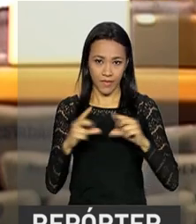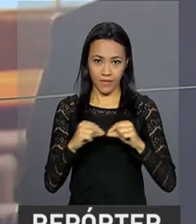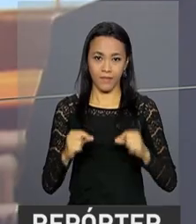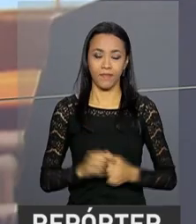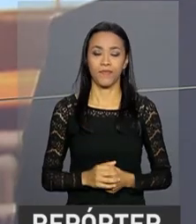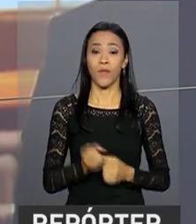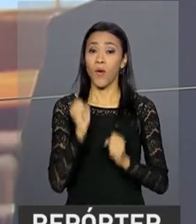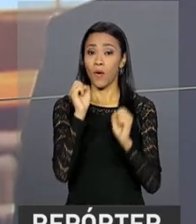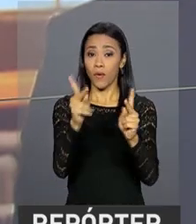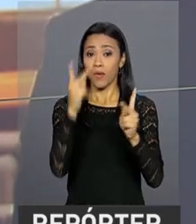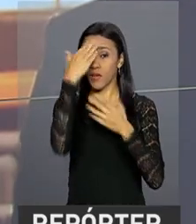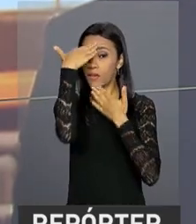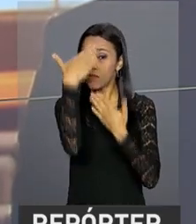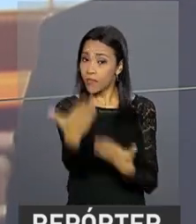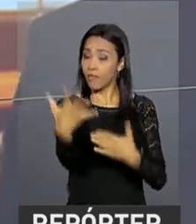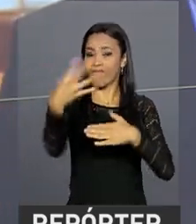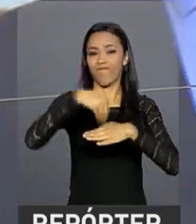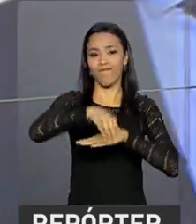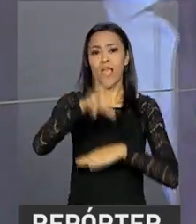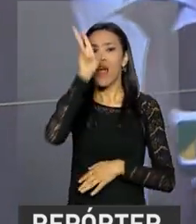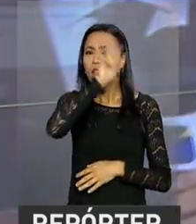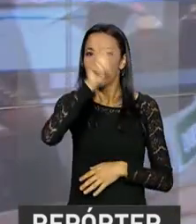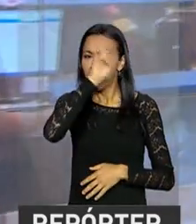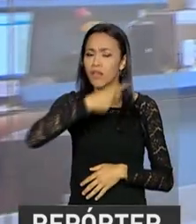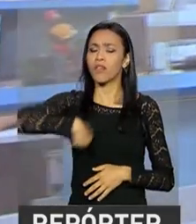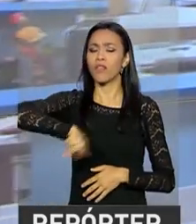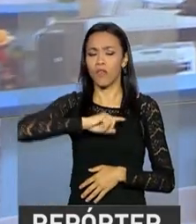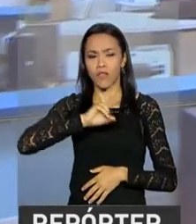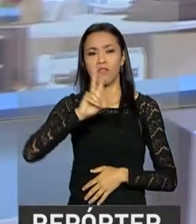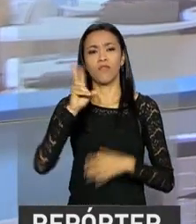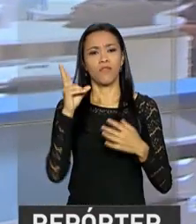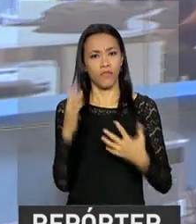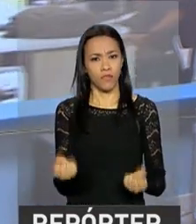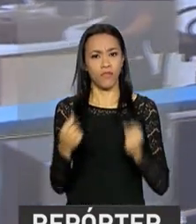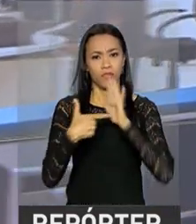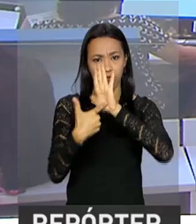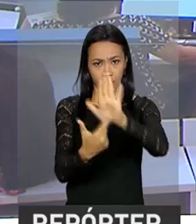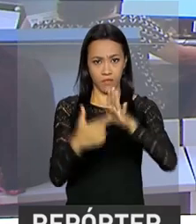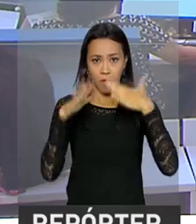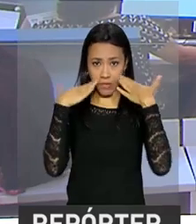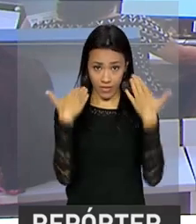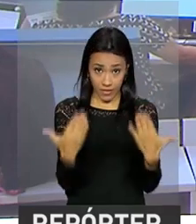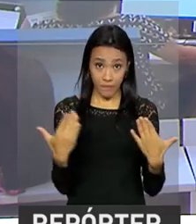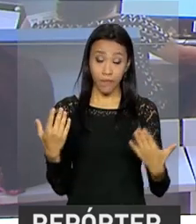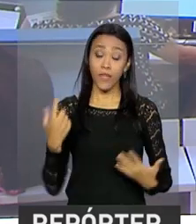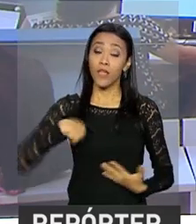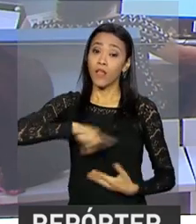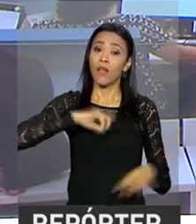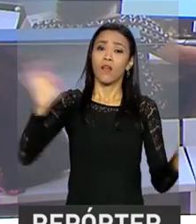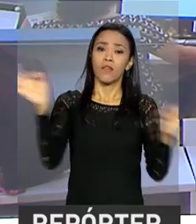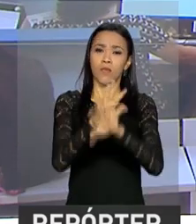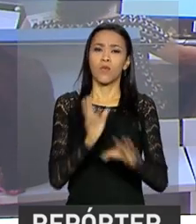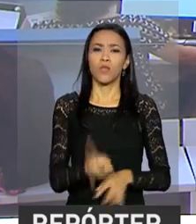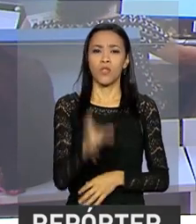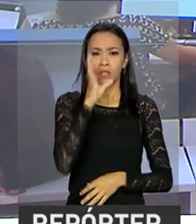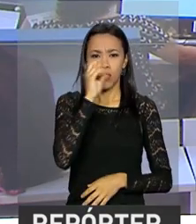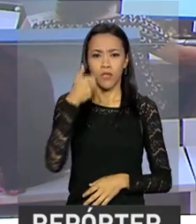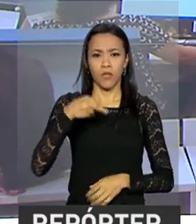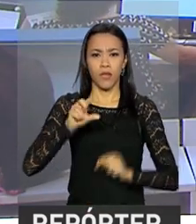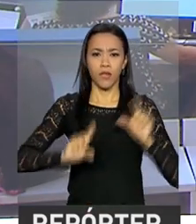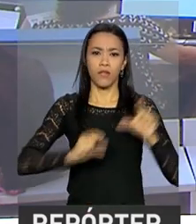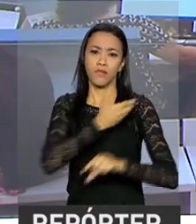Tá ok Zé Obrigado pelas suas informações Lembrando que a gente vai transmitir esse evento ao vivo lá de São Paulo e nós ficamos por aqui Continue com a gente na